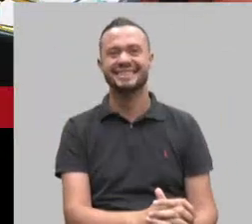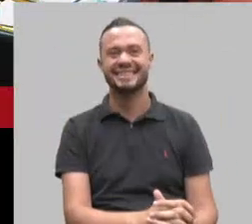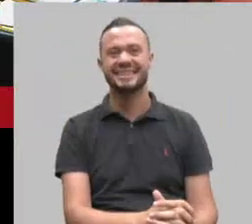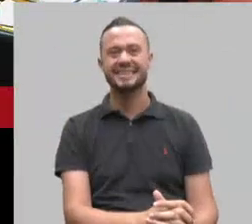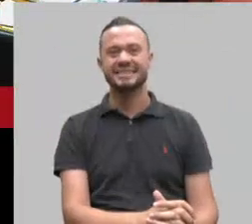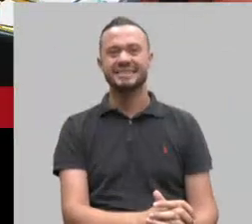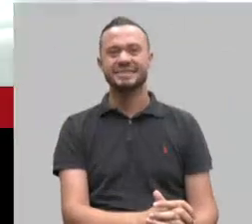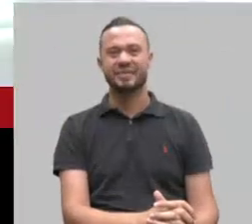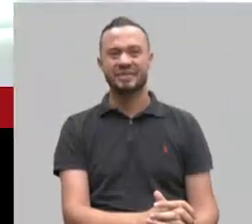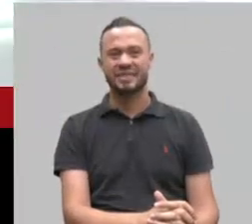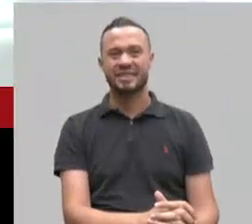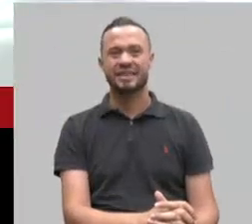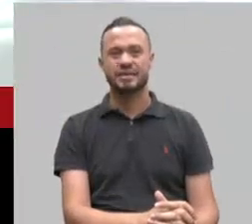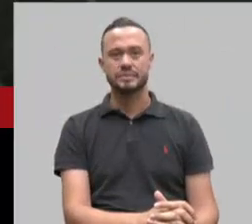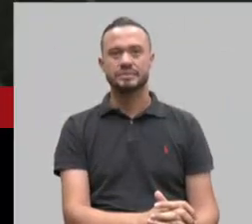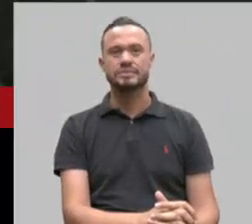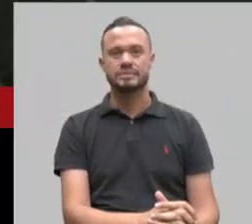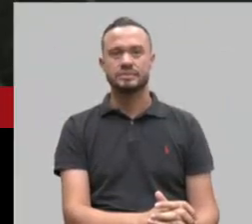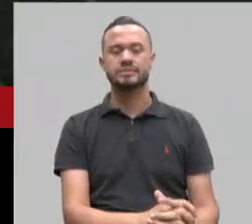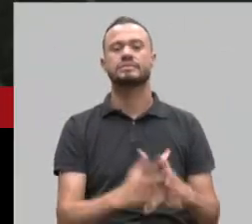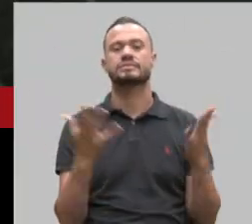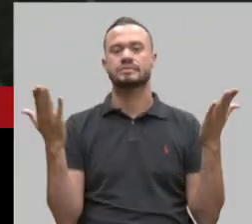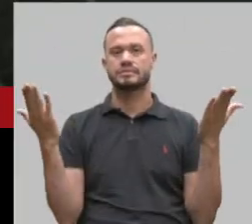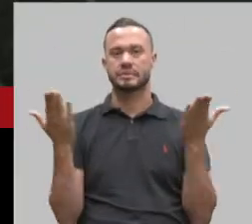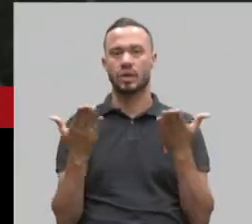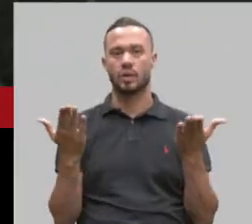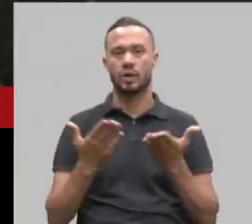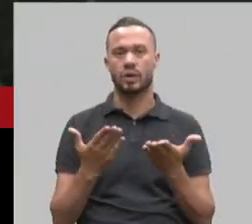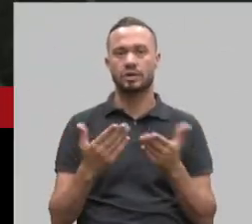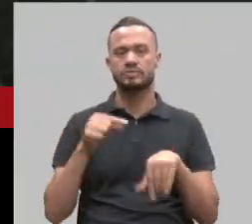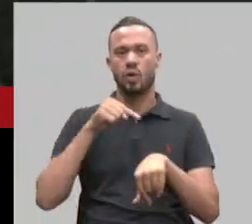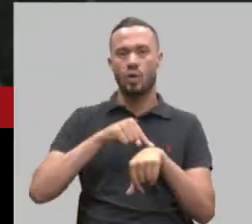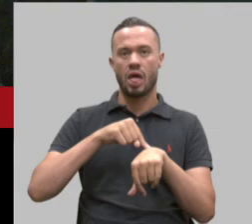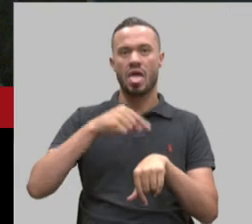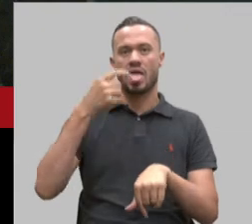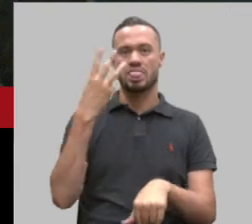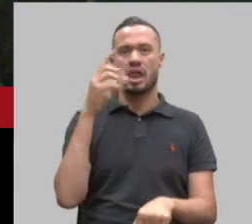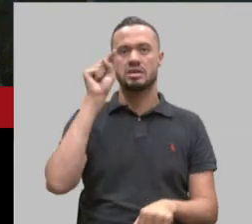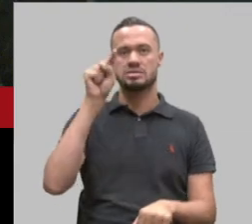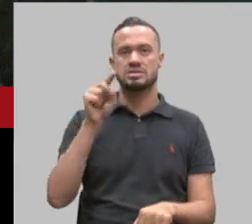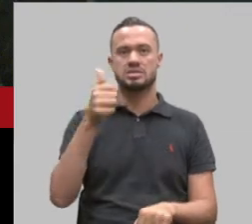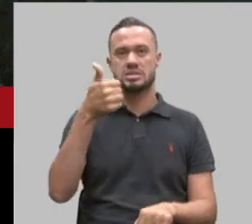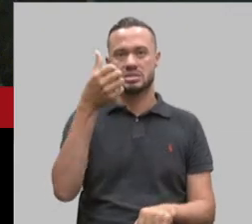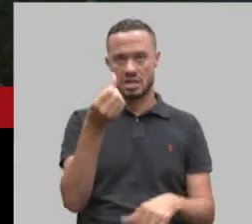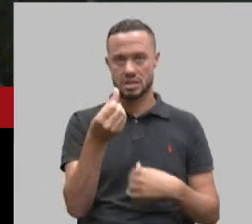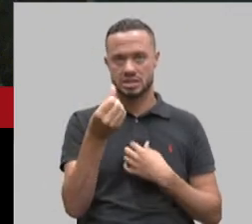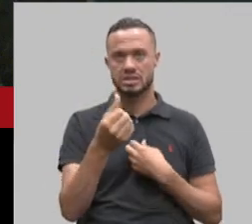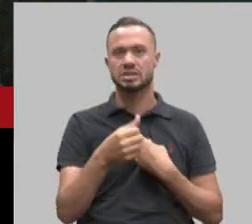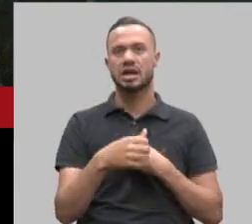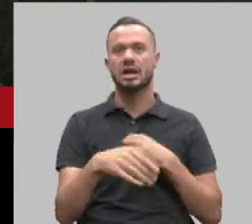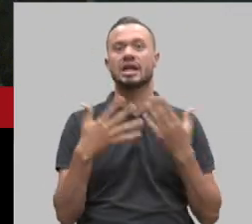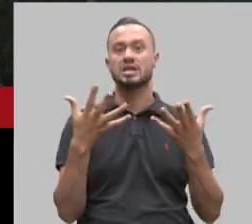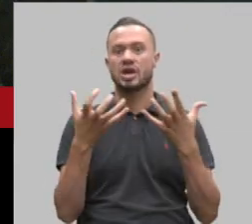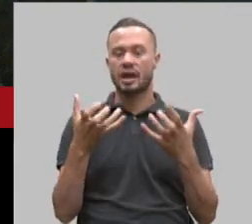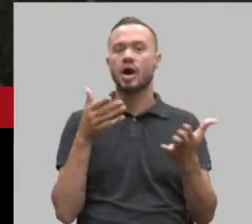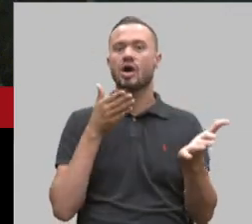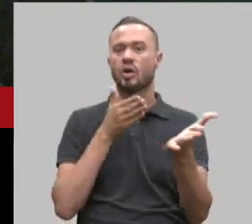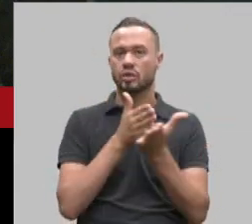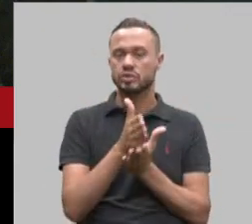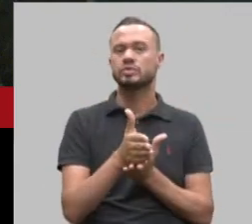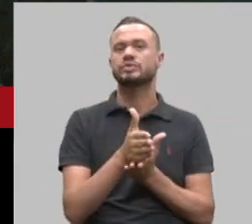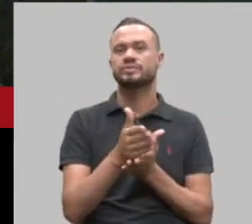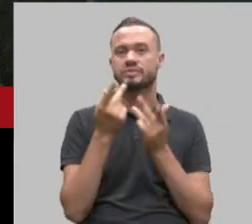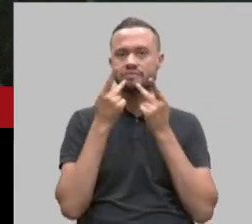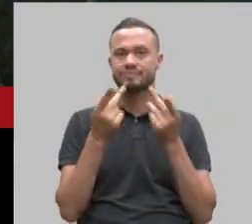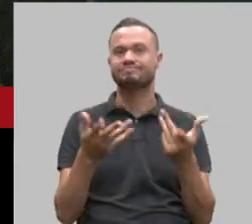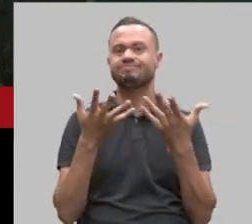só bom pessoal agora são 3:16 o nosso tempo tá curto nós queremos reforçar que nós queremos